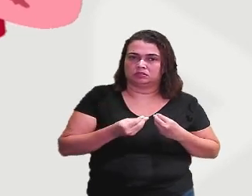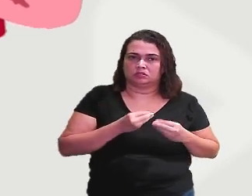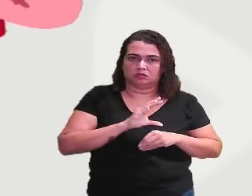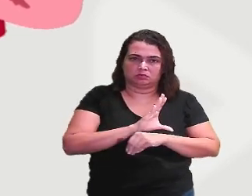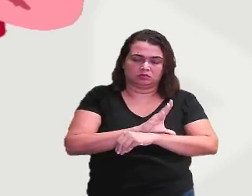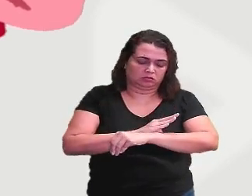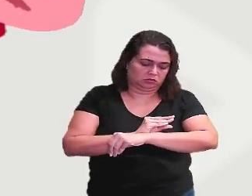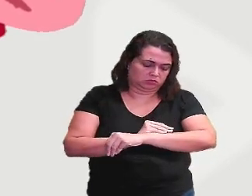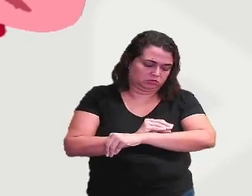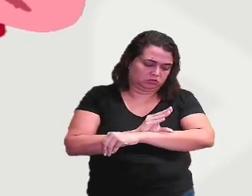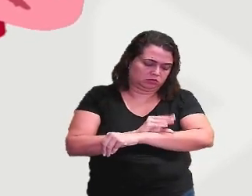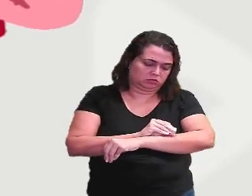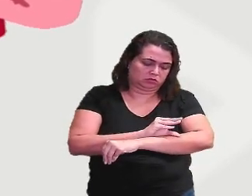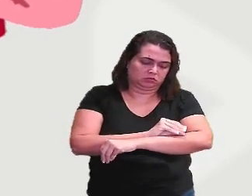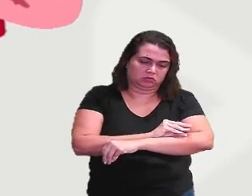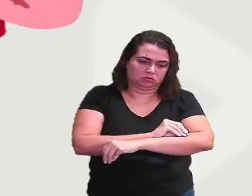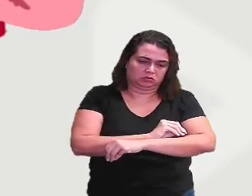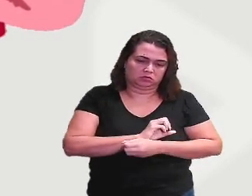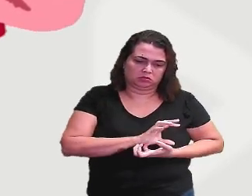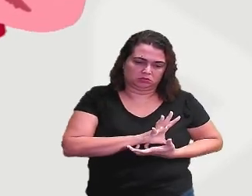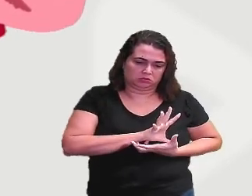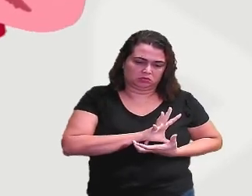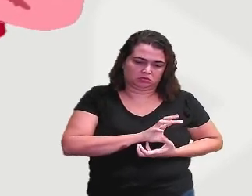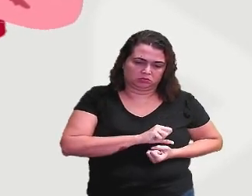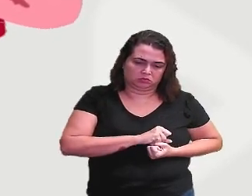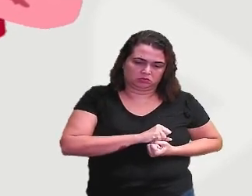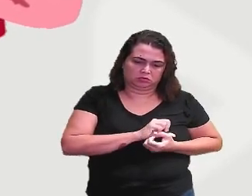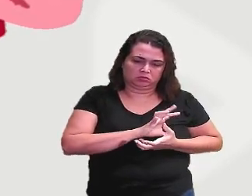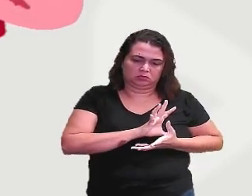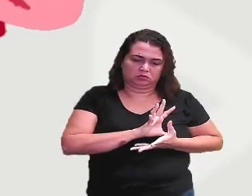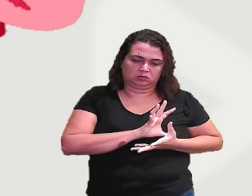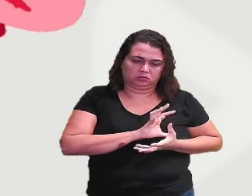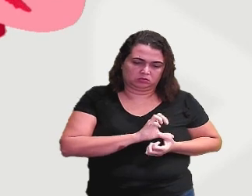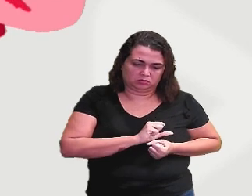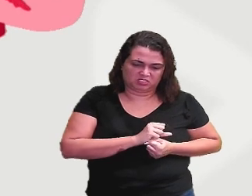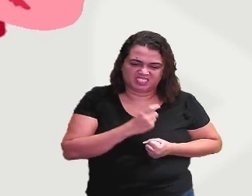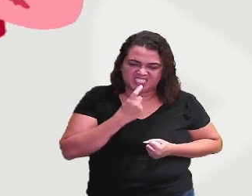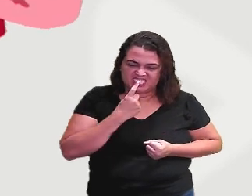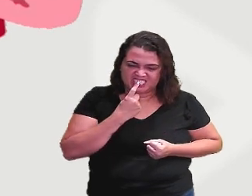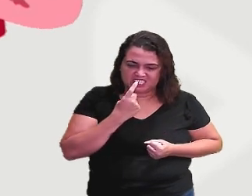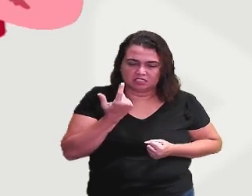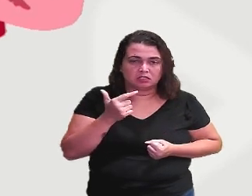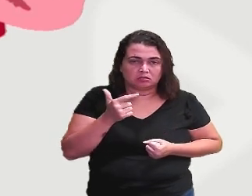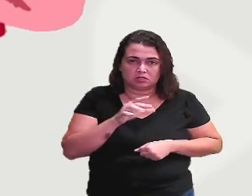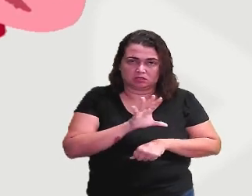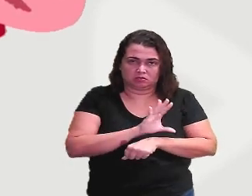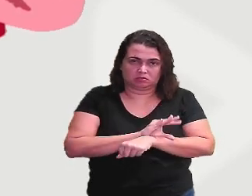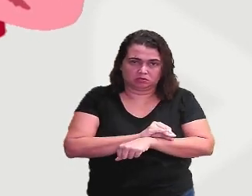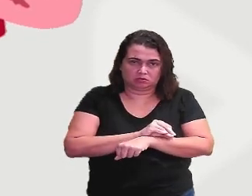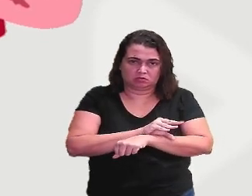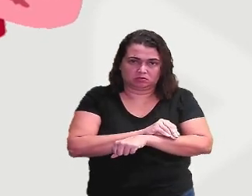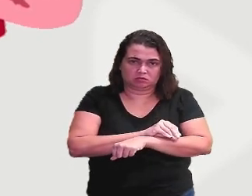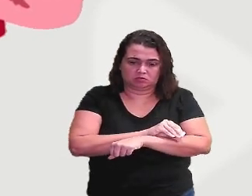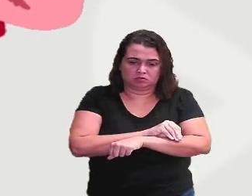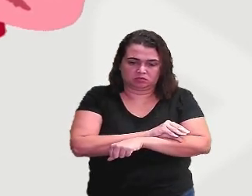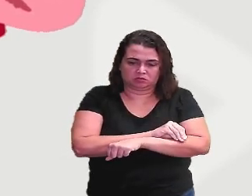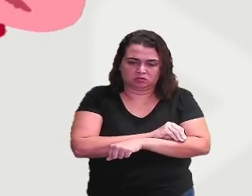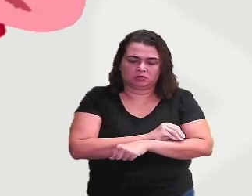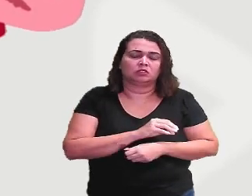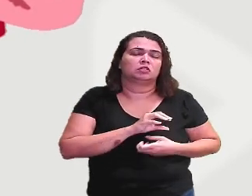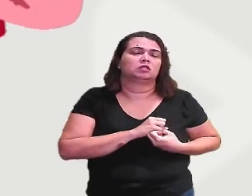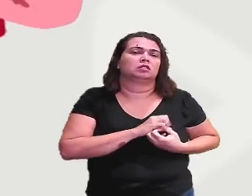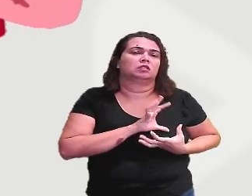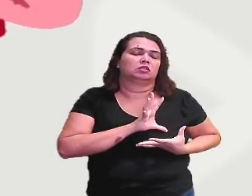coração é uma grande bomba muscular, de musculatura, tá certo? E graças a